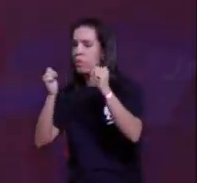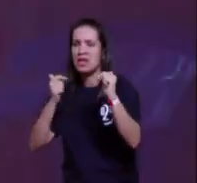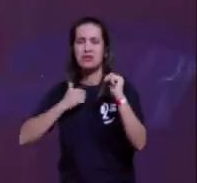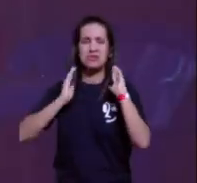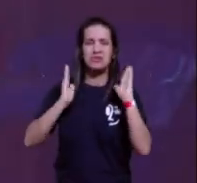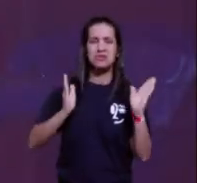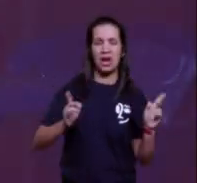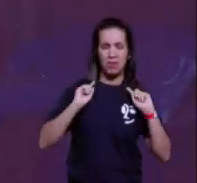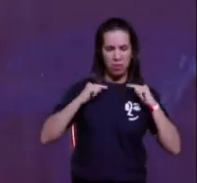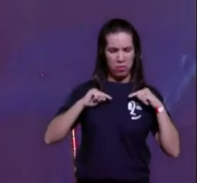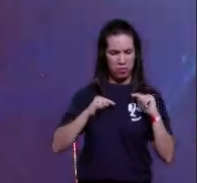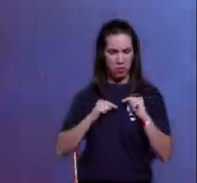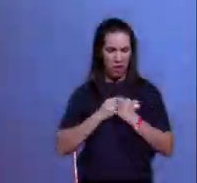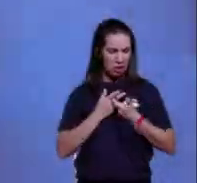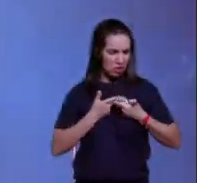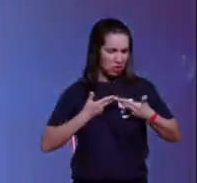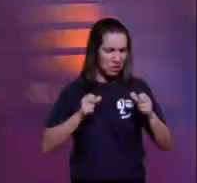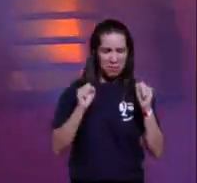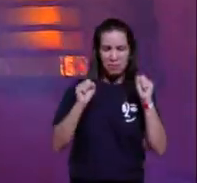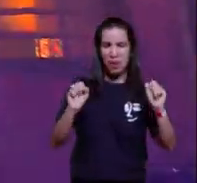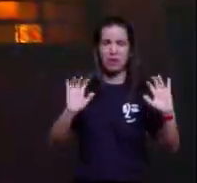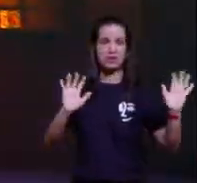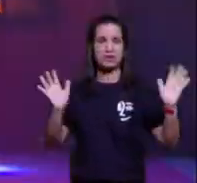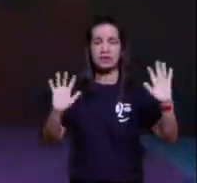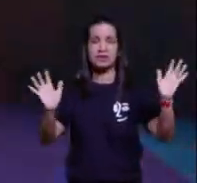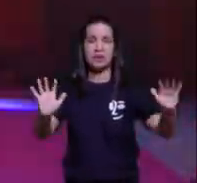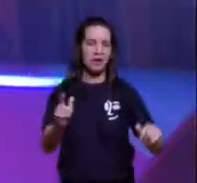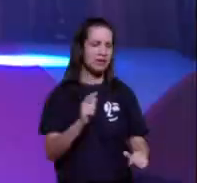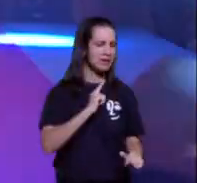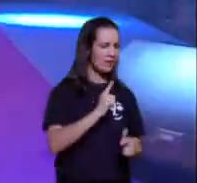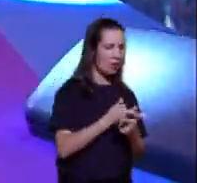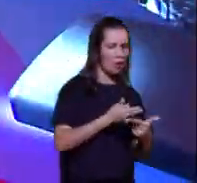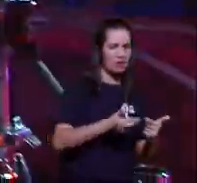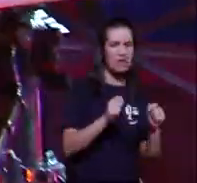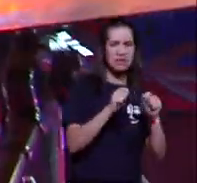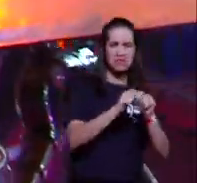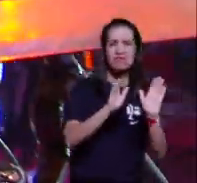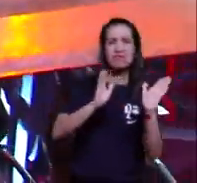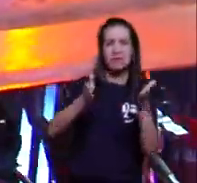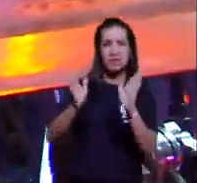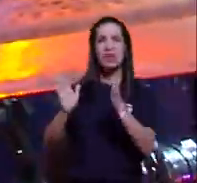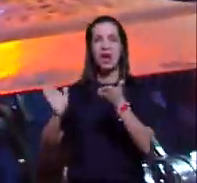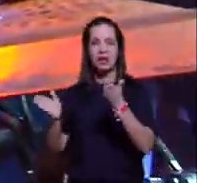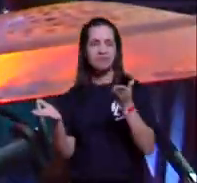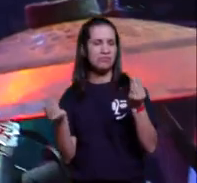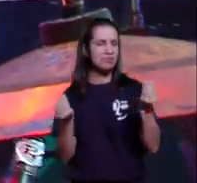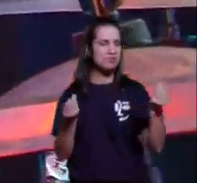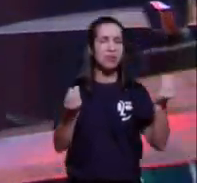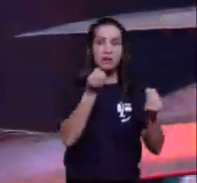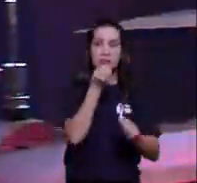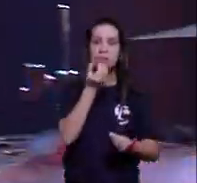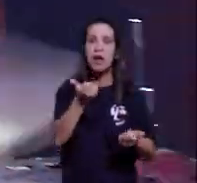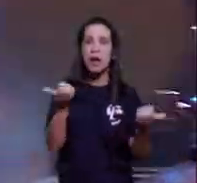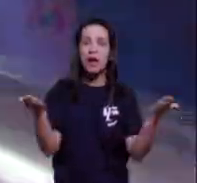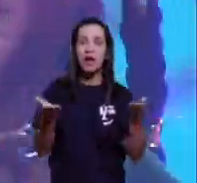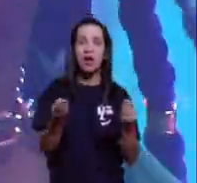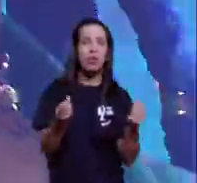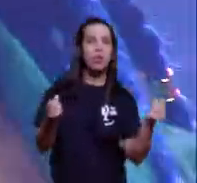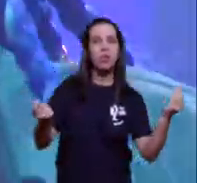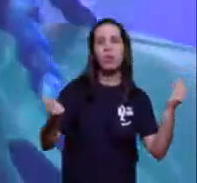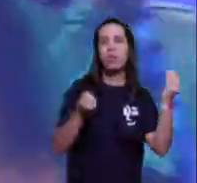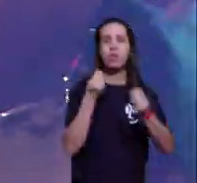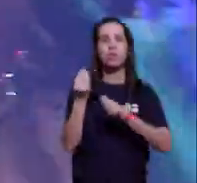mesa, você tem sua cabeça, podem retirar o bom. Esse é bom na mamona, jogando pedra na mão, sem piedade na frase, na minha teta, tudo louco. Tudo feio pra caramba, agora passa minha garota, bunda,